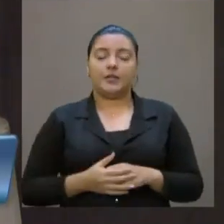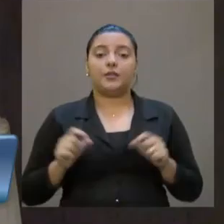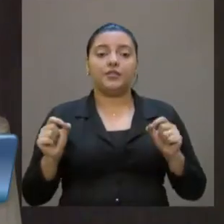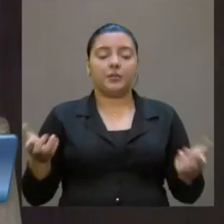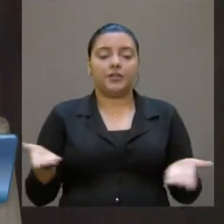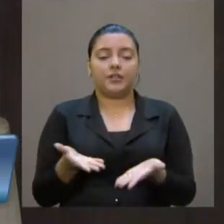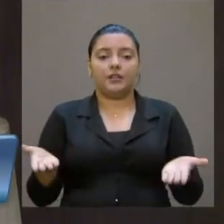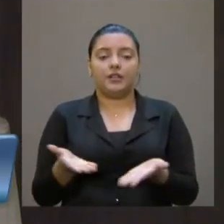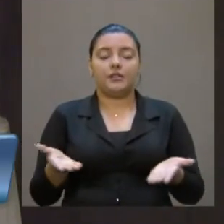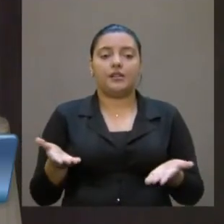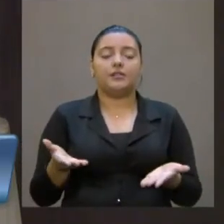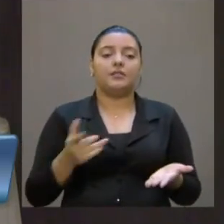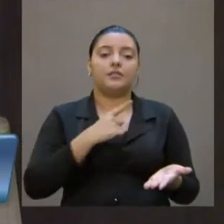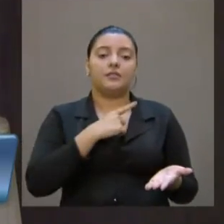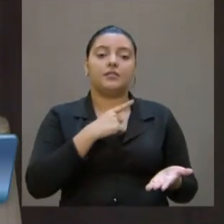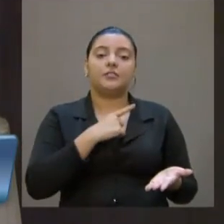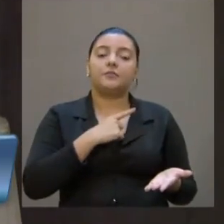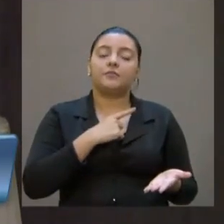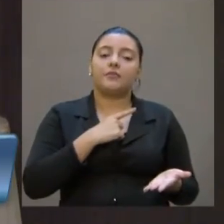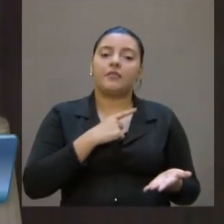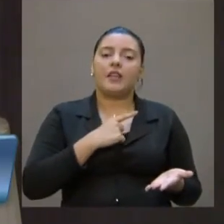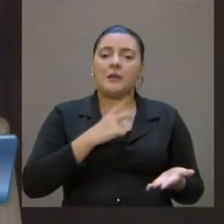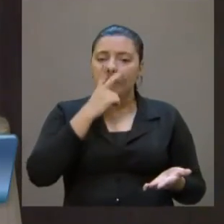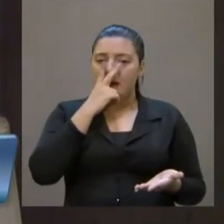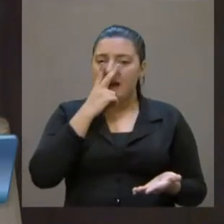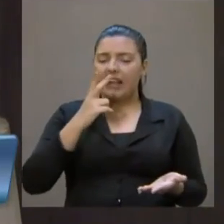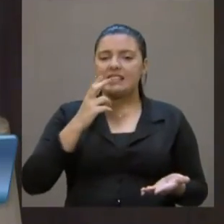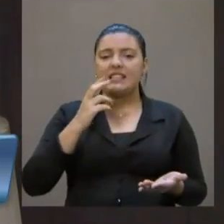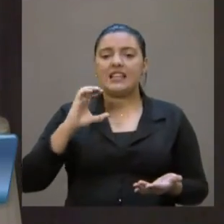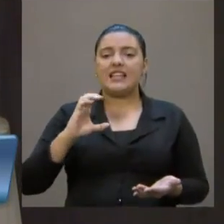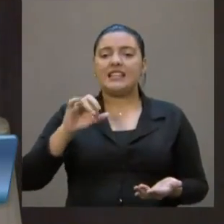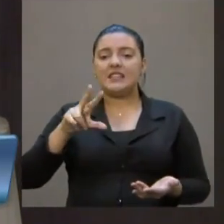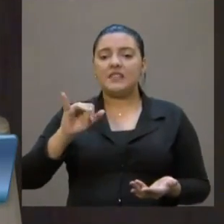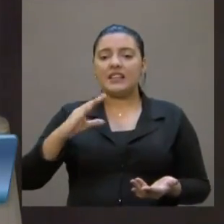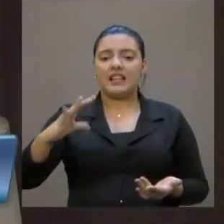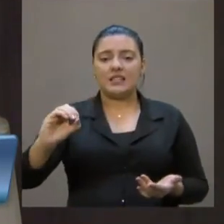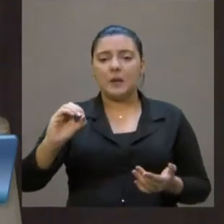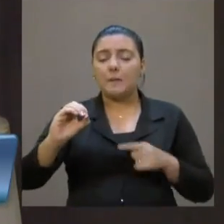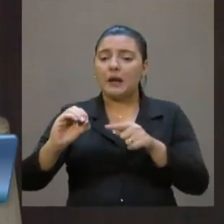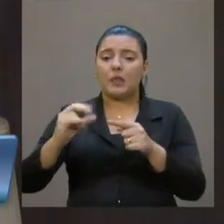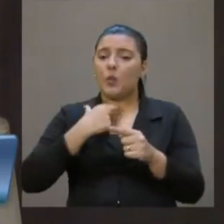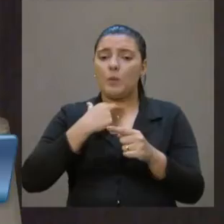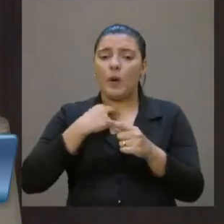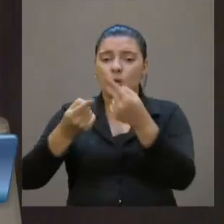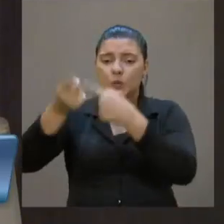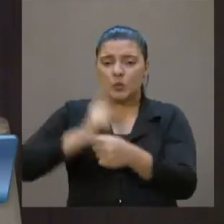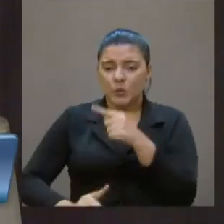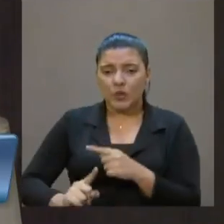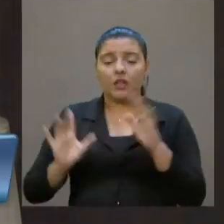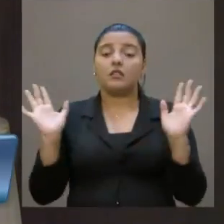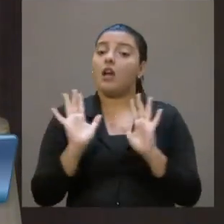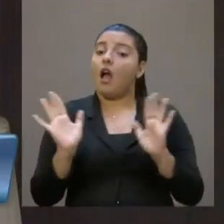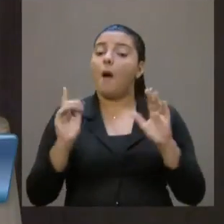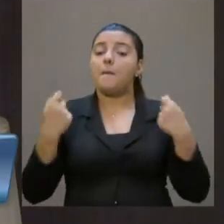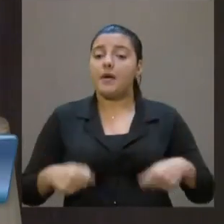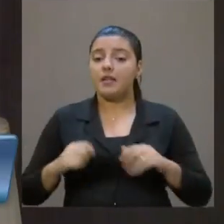questão, é que nem direitos humanos, é um ganho civilizatório, você não pode retroceder. A questão ambiental vai se impor a nós,